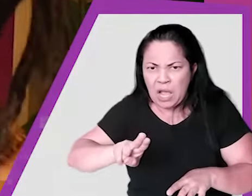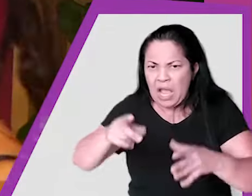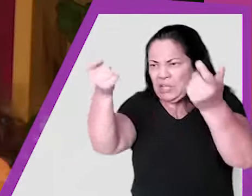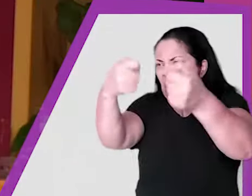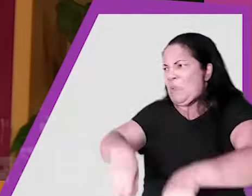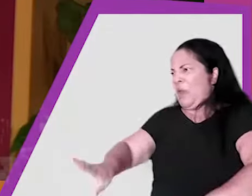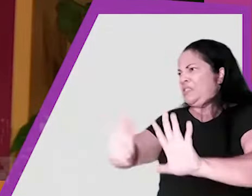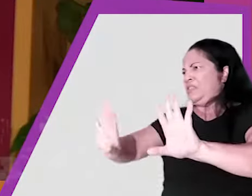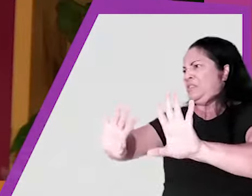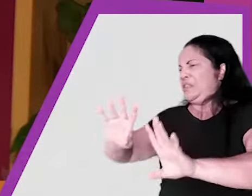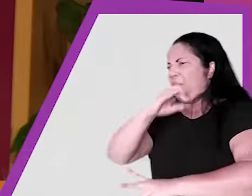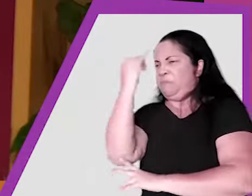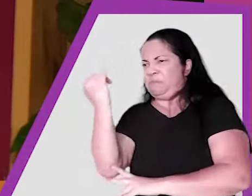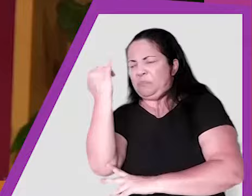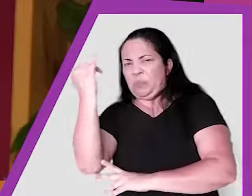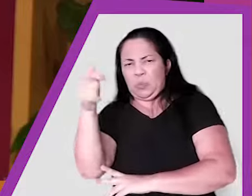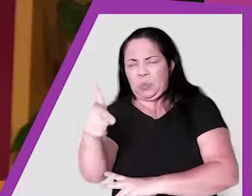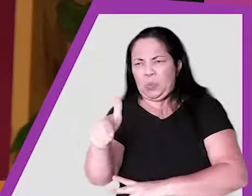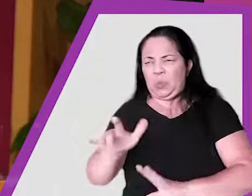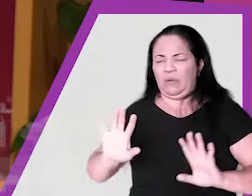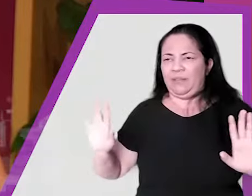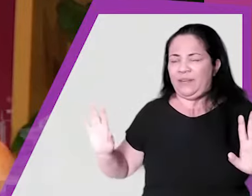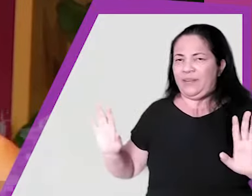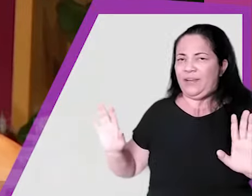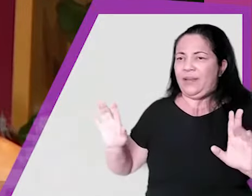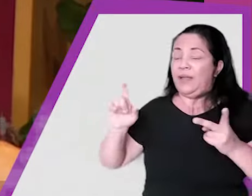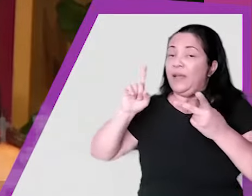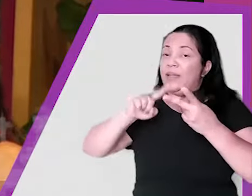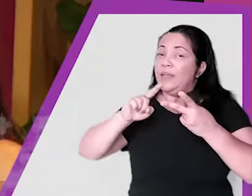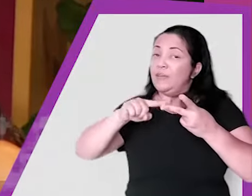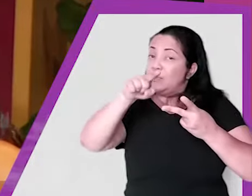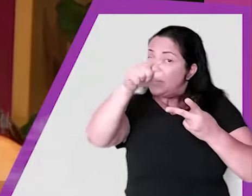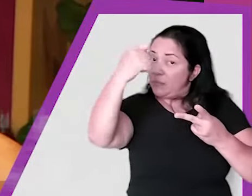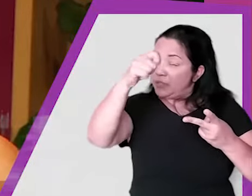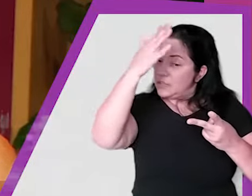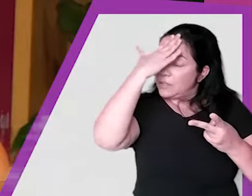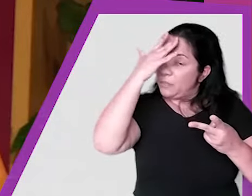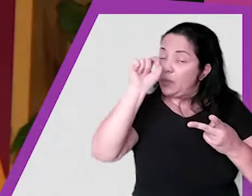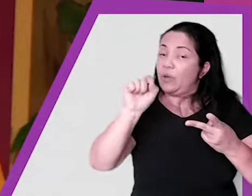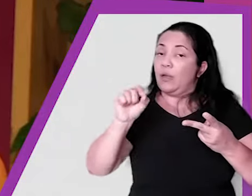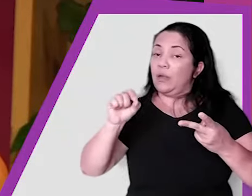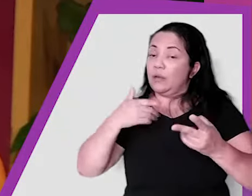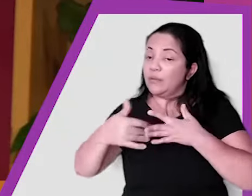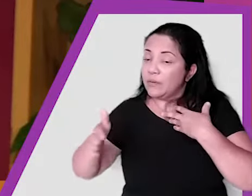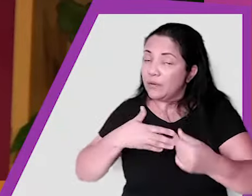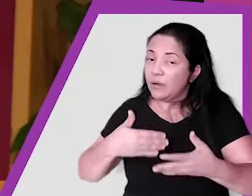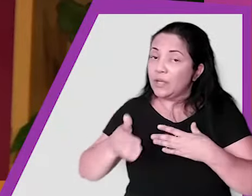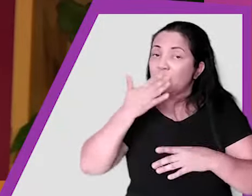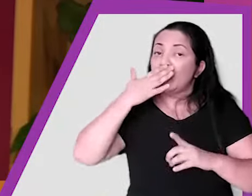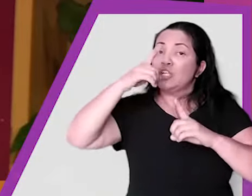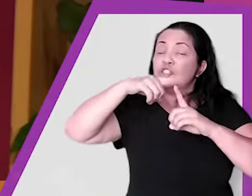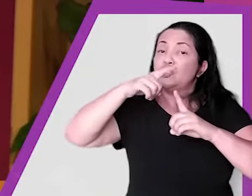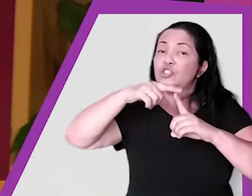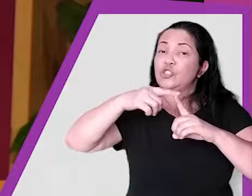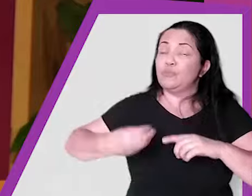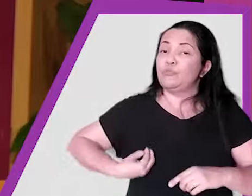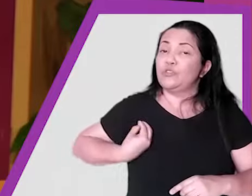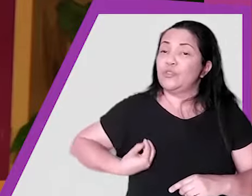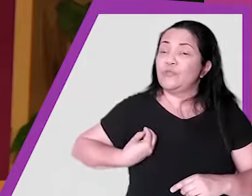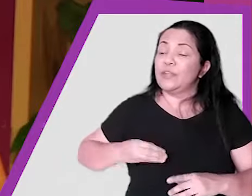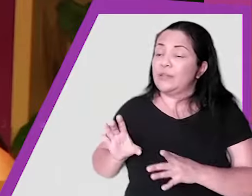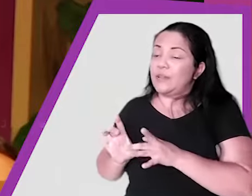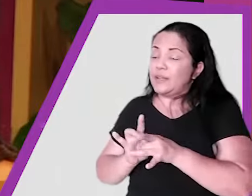utilidade, então não vale nada. Pode sumir. E a outra é a falta de percepção de que as coisas estão conectadas,